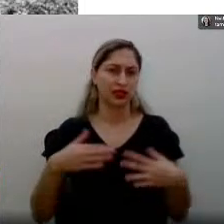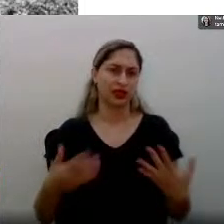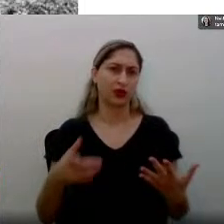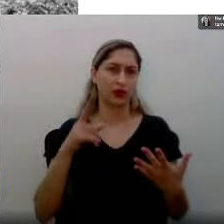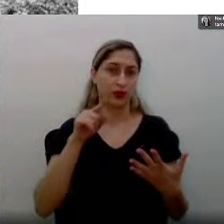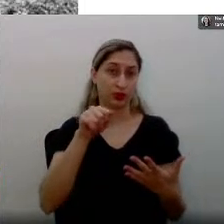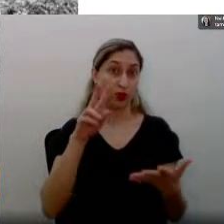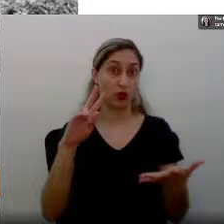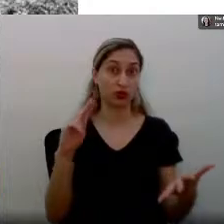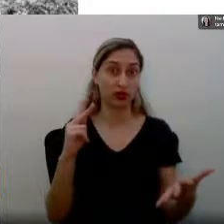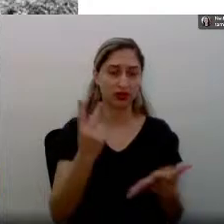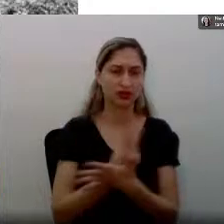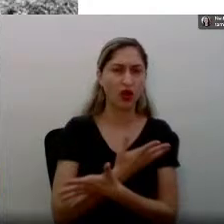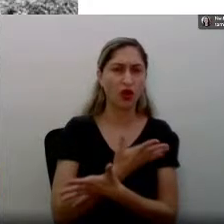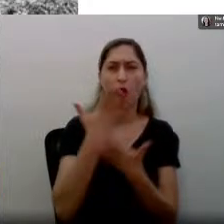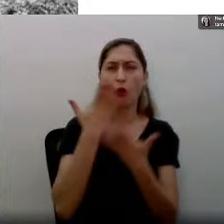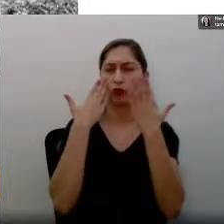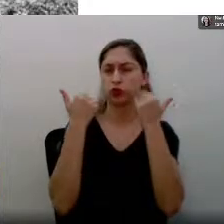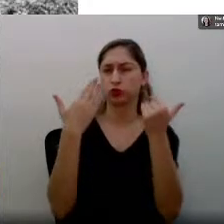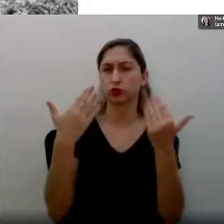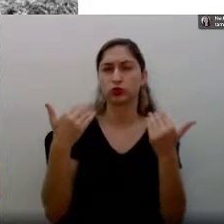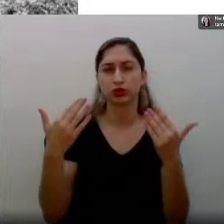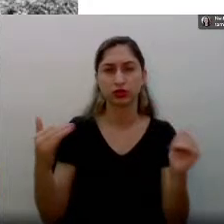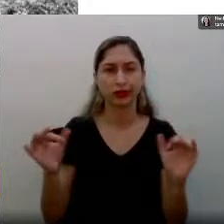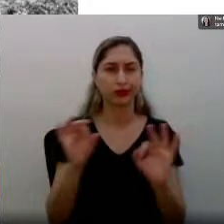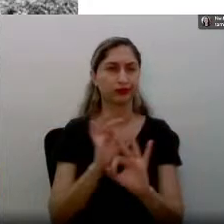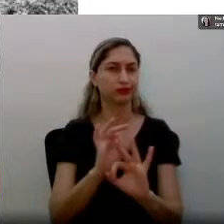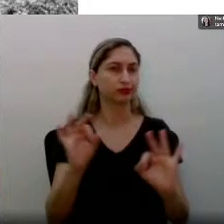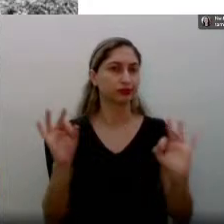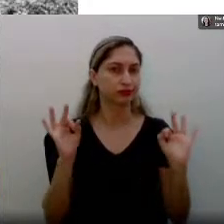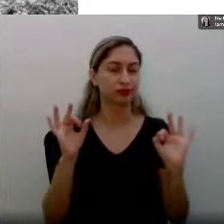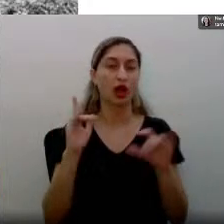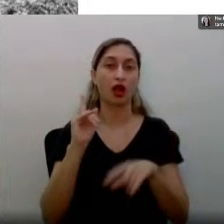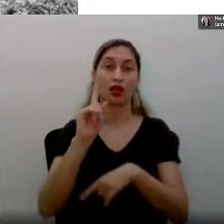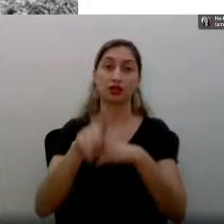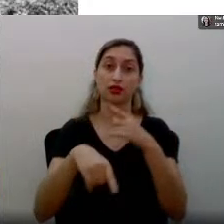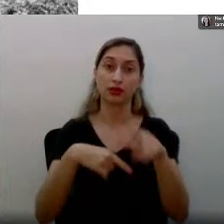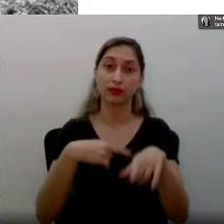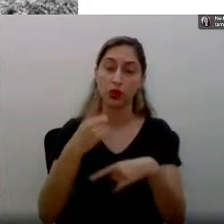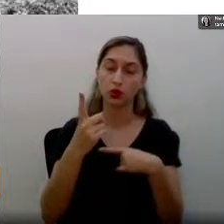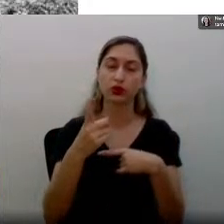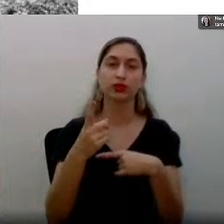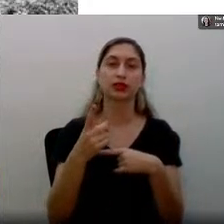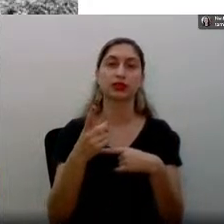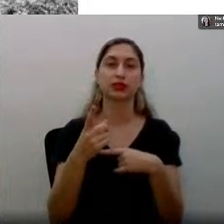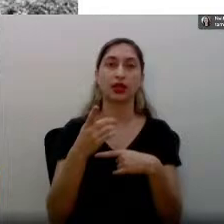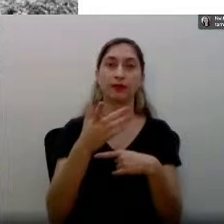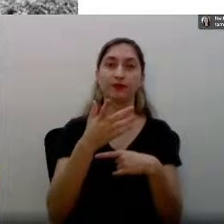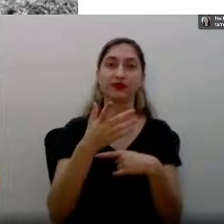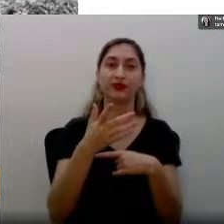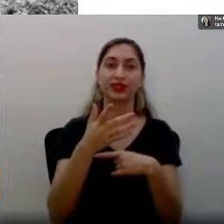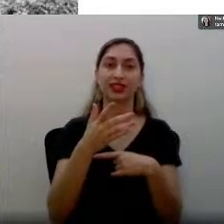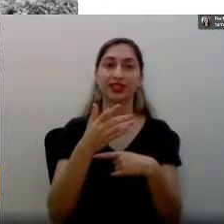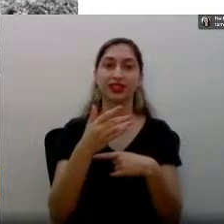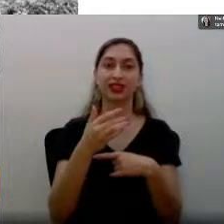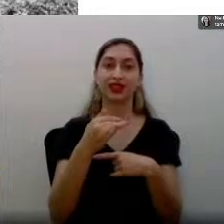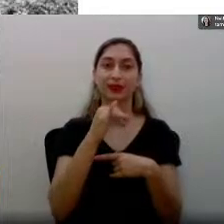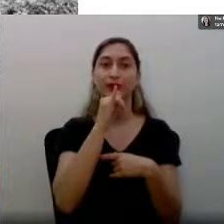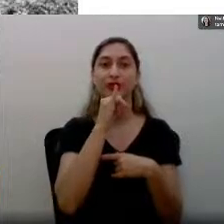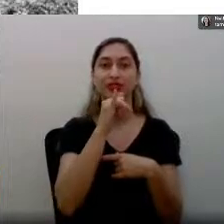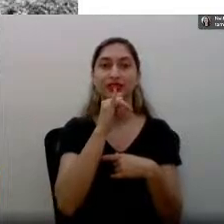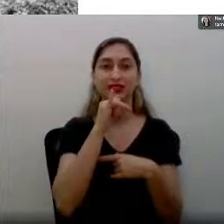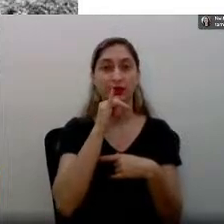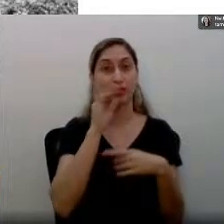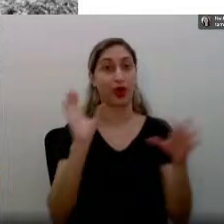né Oi há tempos atrás que eu o eclipse a galera foi lá para o Chile né foi lá para o Deserto do Atacama